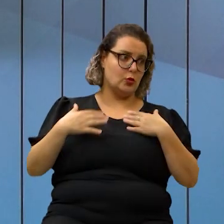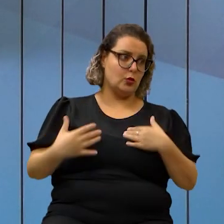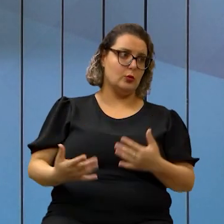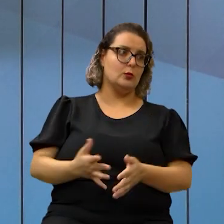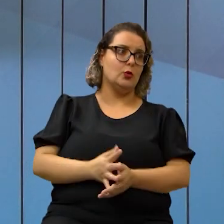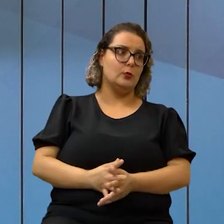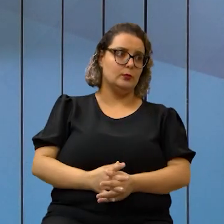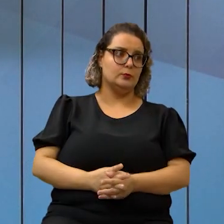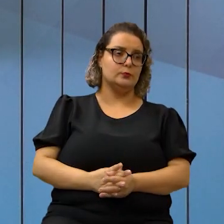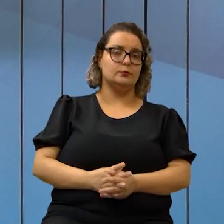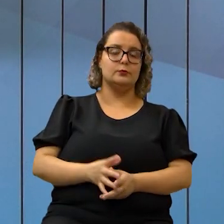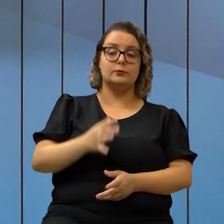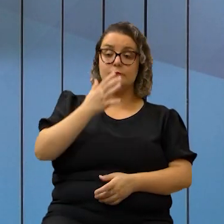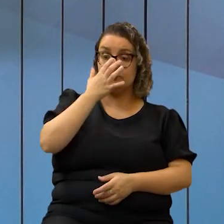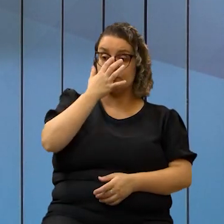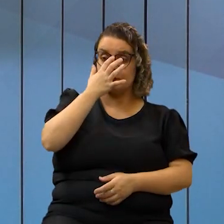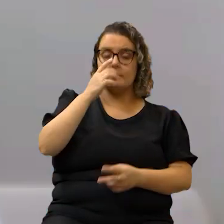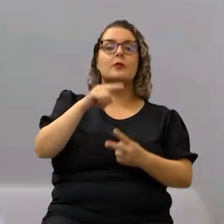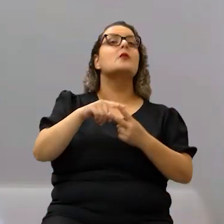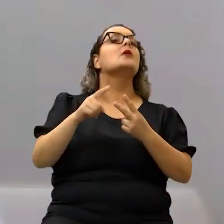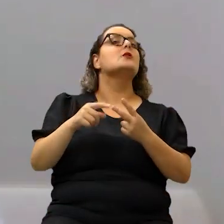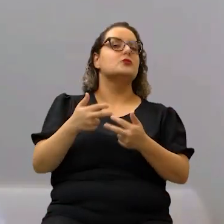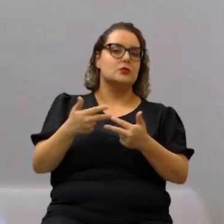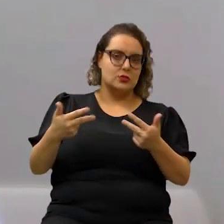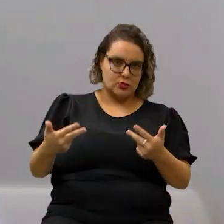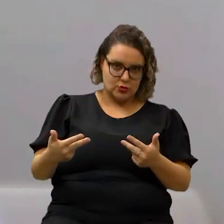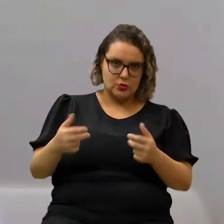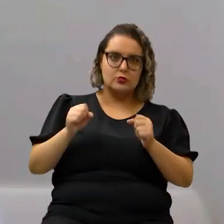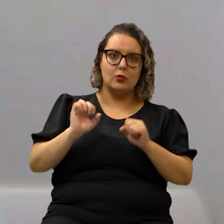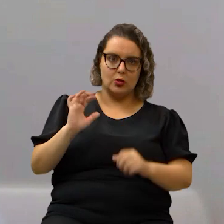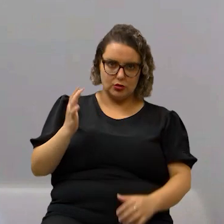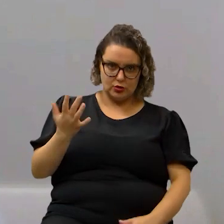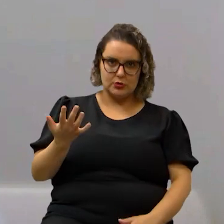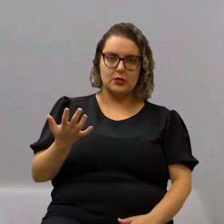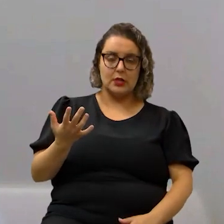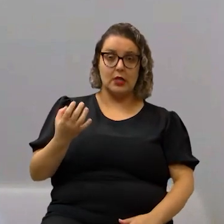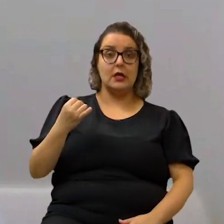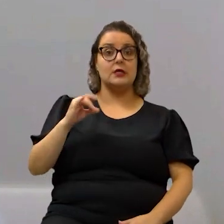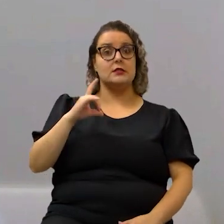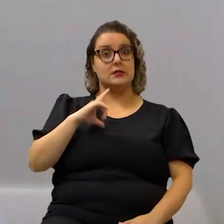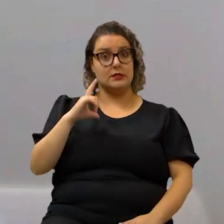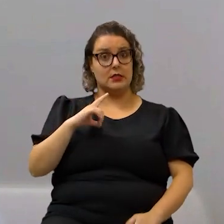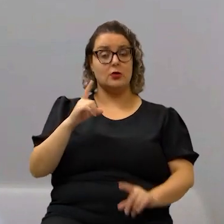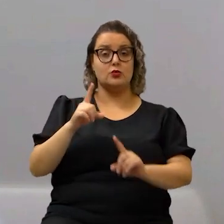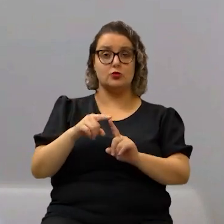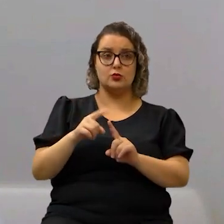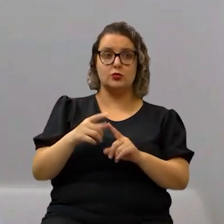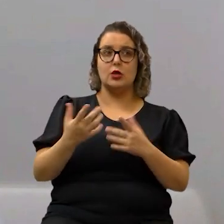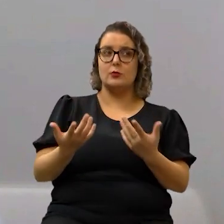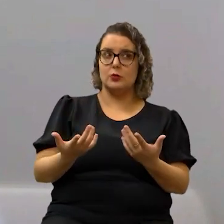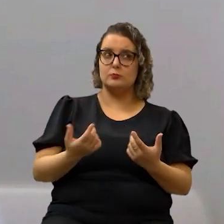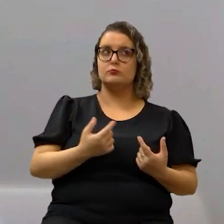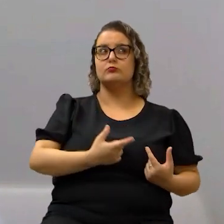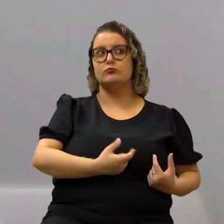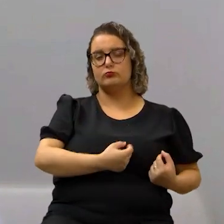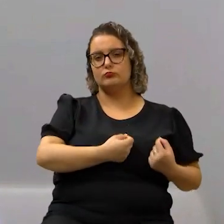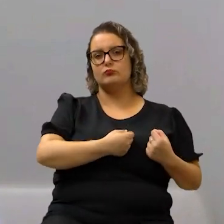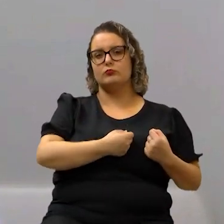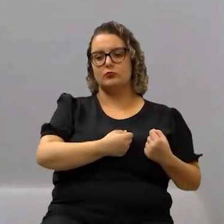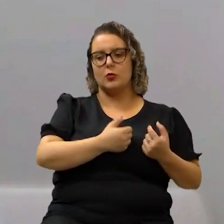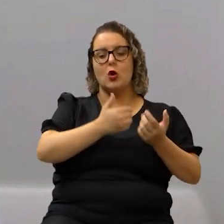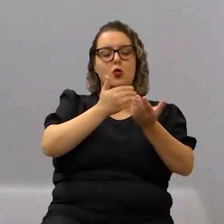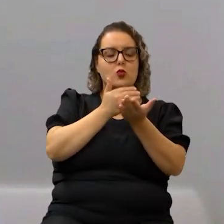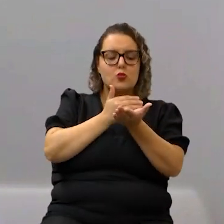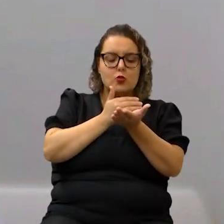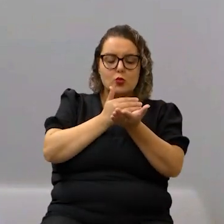do corpo? As duas coisas. Então, se a gente tem um tipo de como se fosse um câncer de mama no